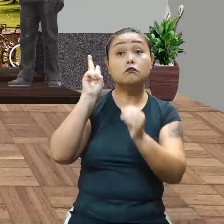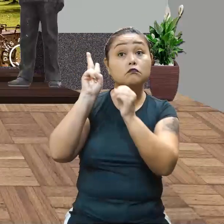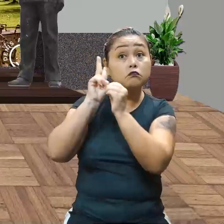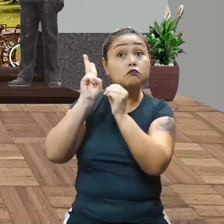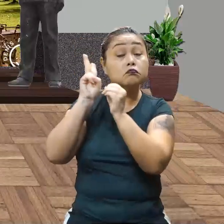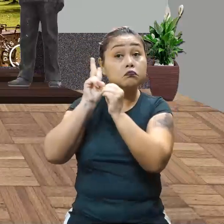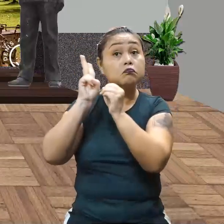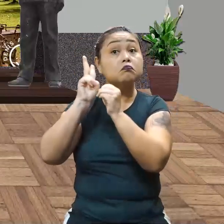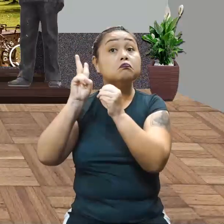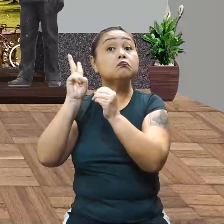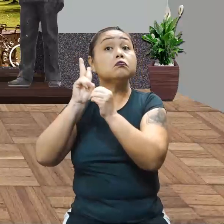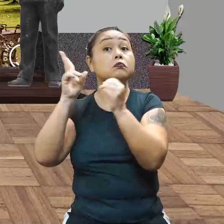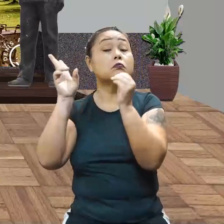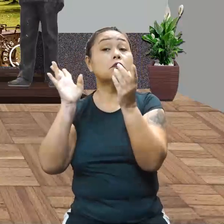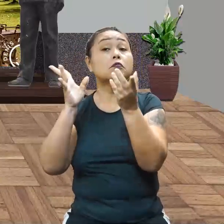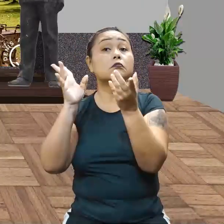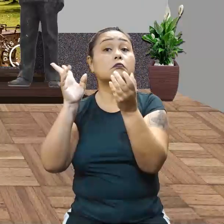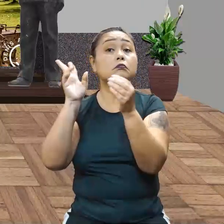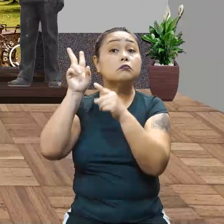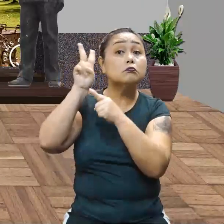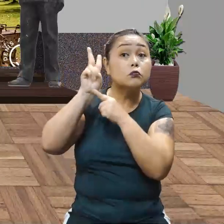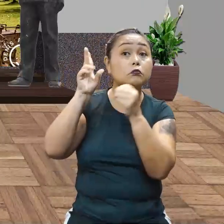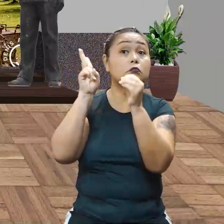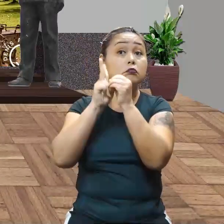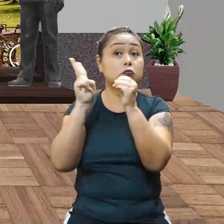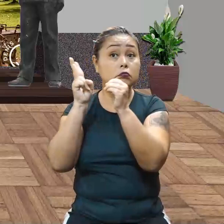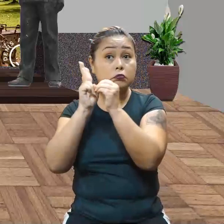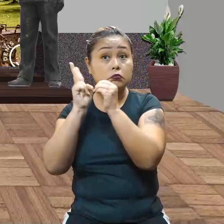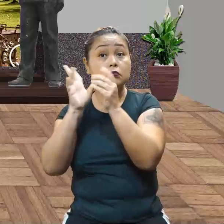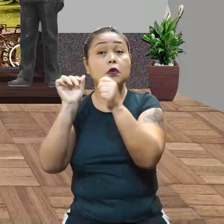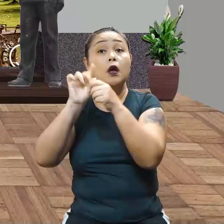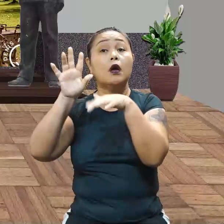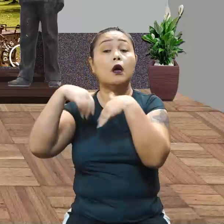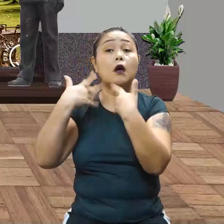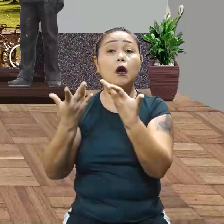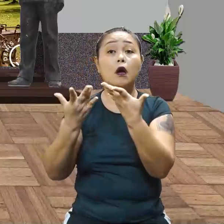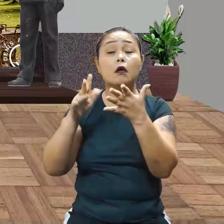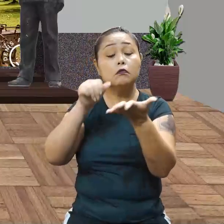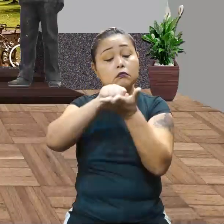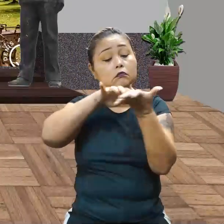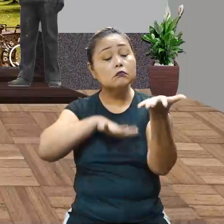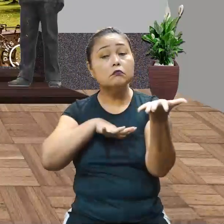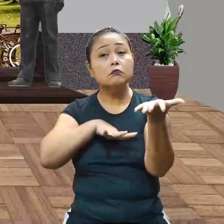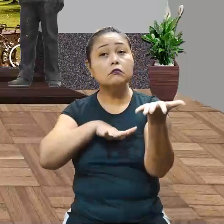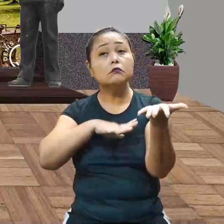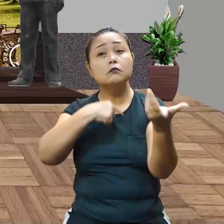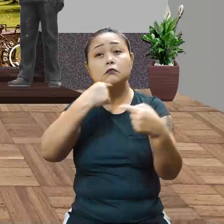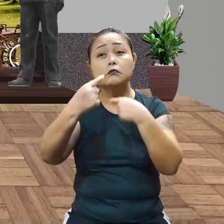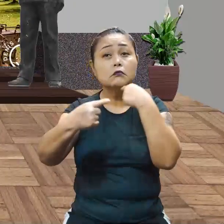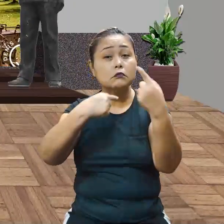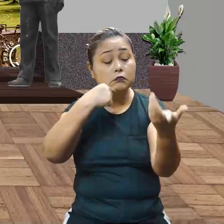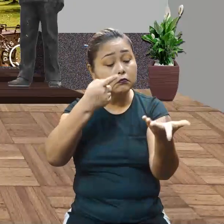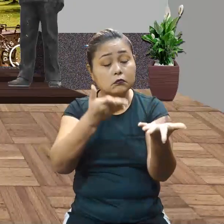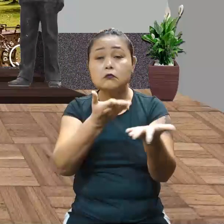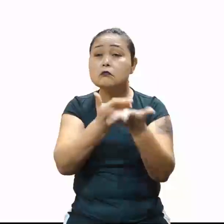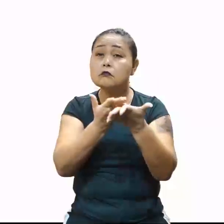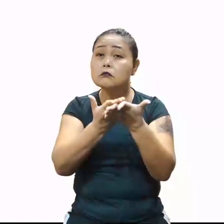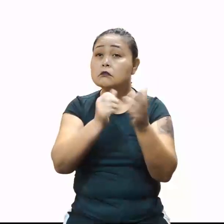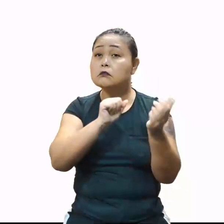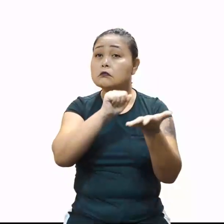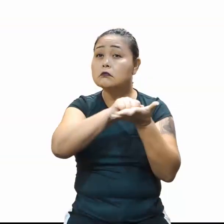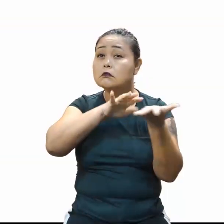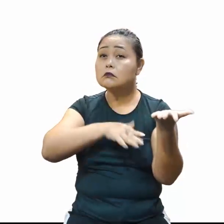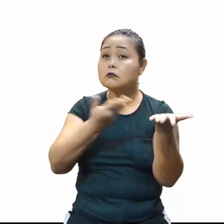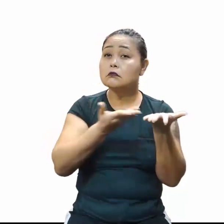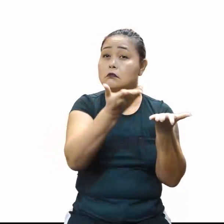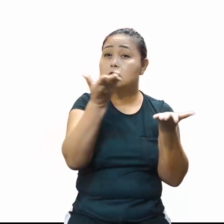Índio. Agora vamos para a atividade para a gente terminar de tirar a dúvida da aula. Atividade para